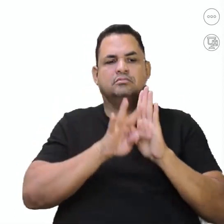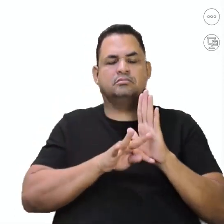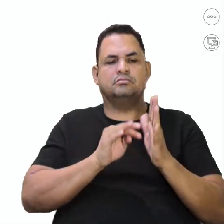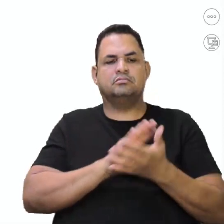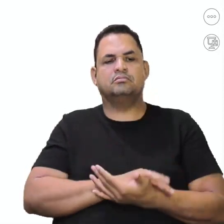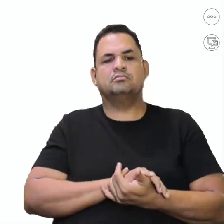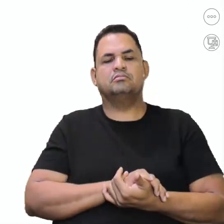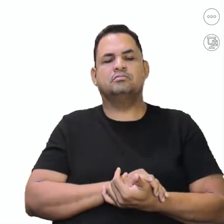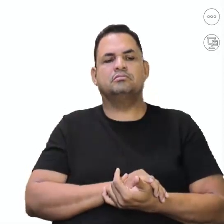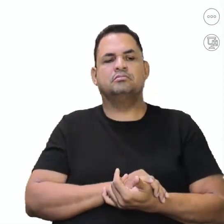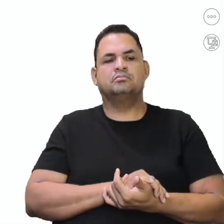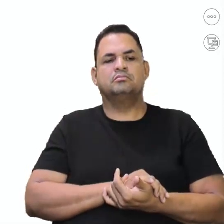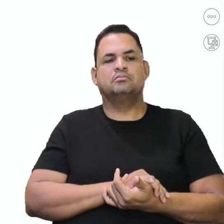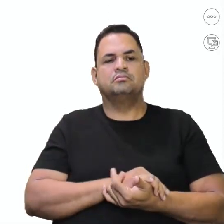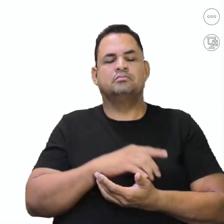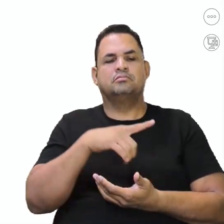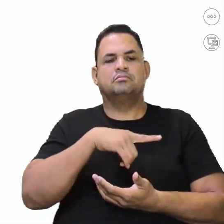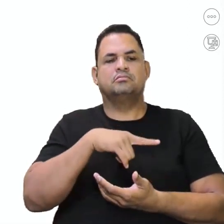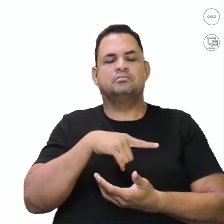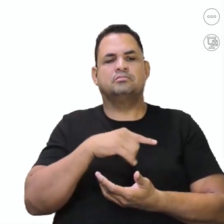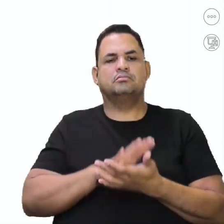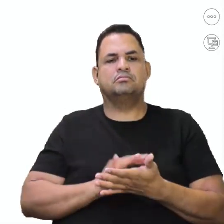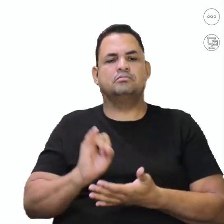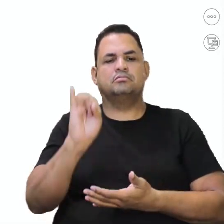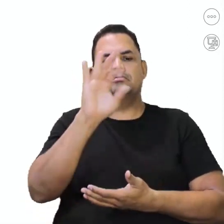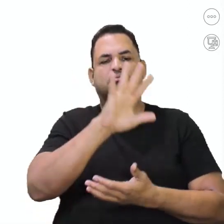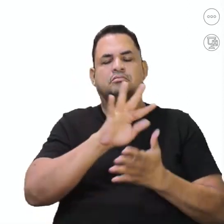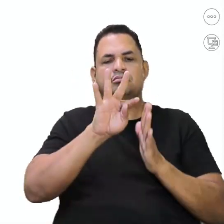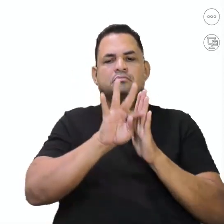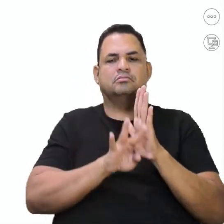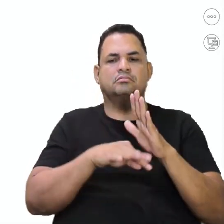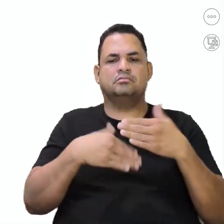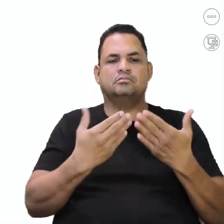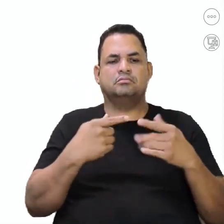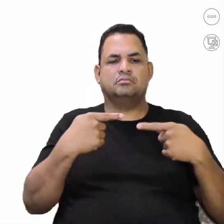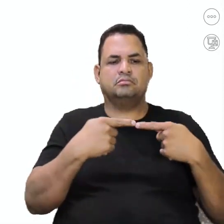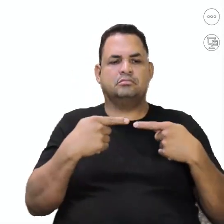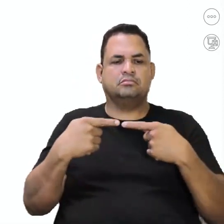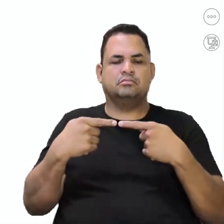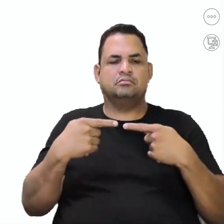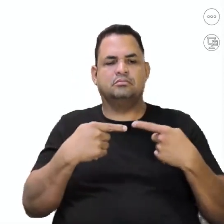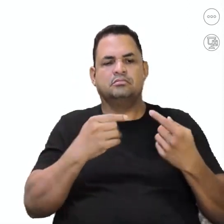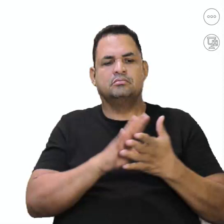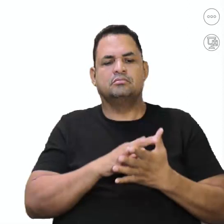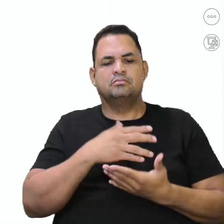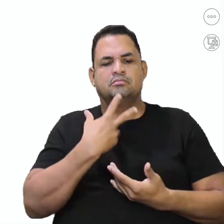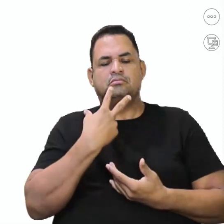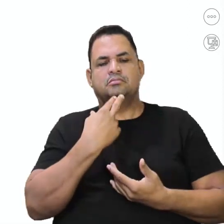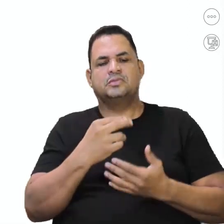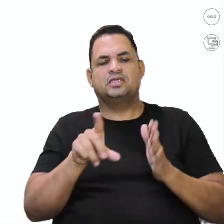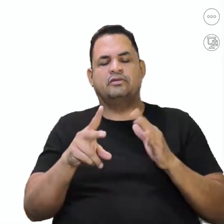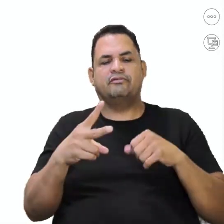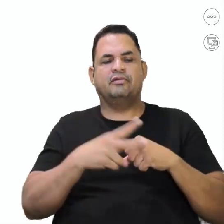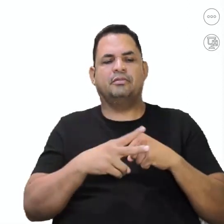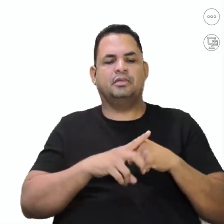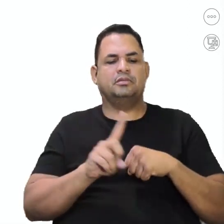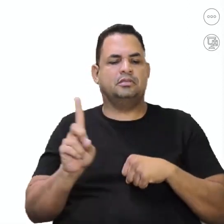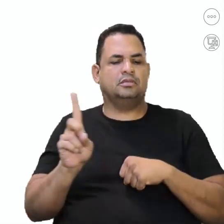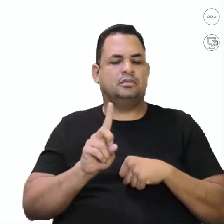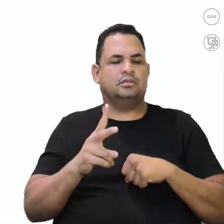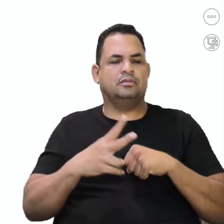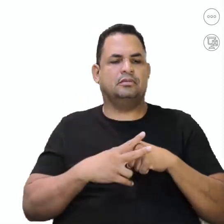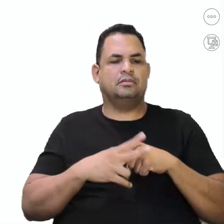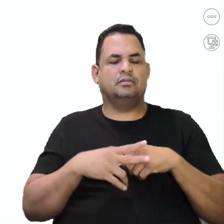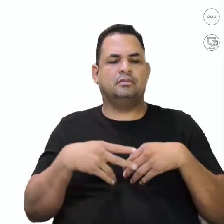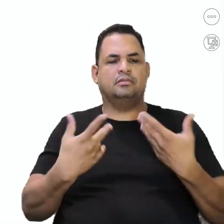ou seja, tem imagens e textos, ou seja, combina tanto a linguagem verbal e a linguagem não